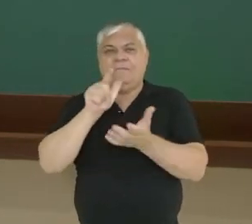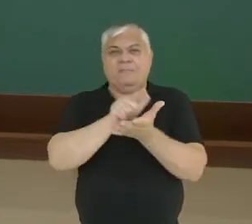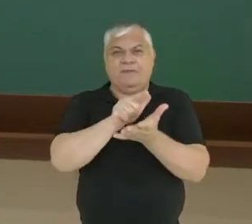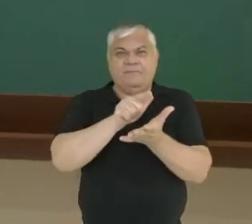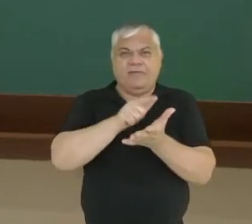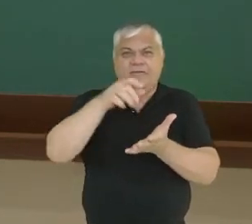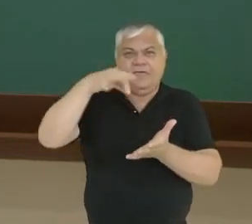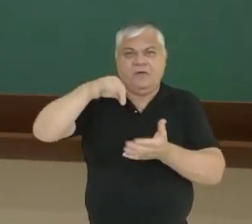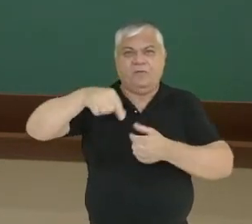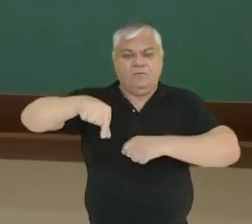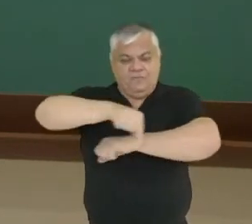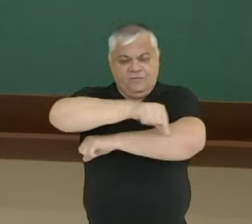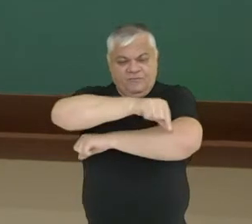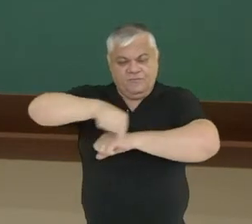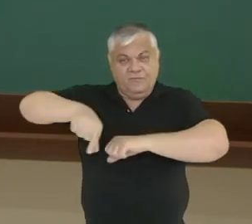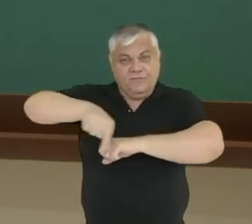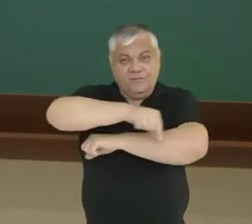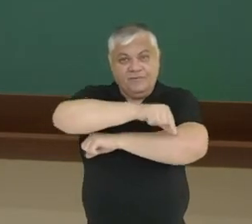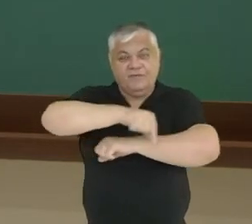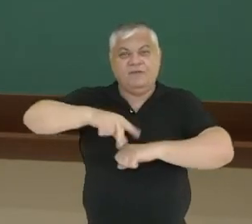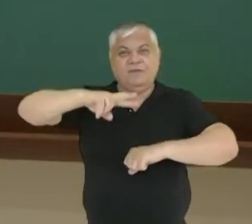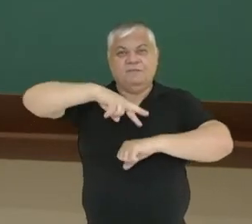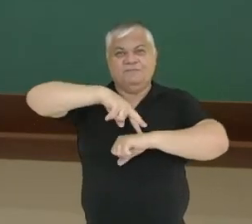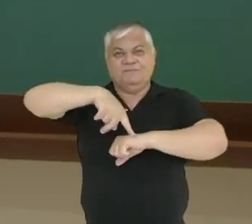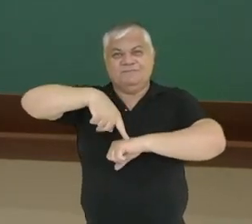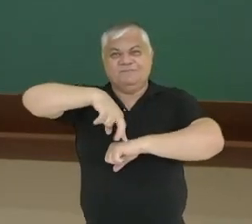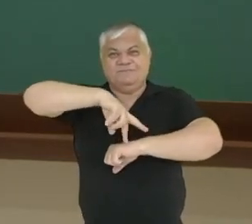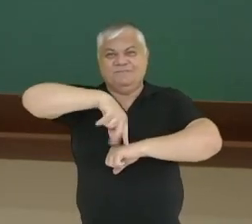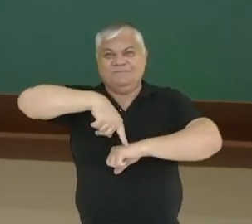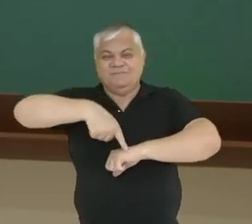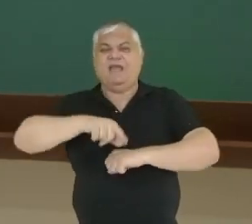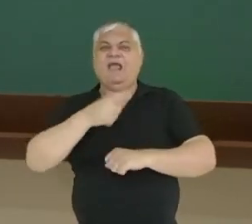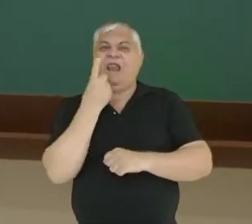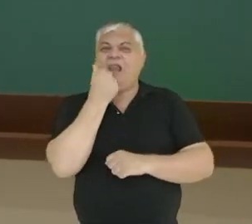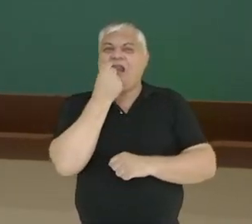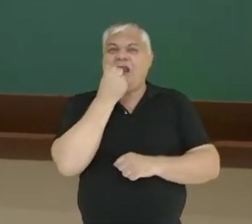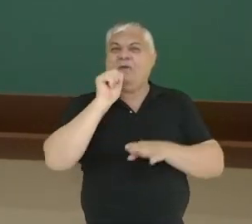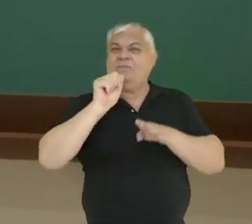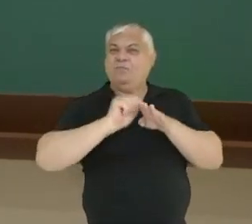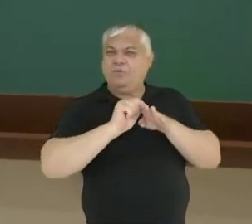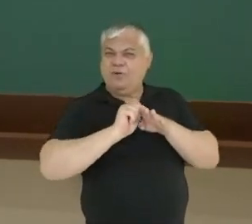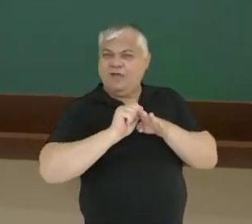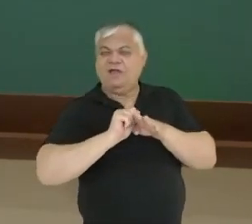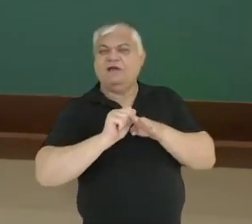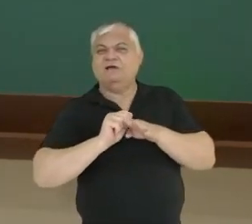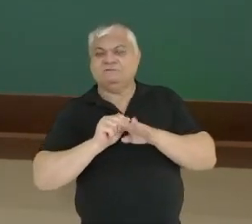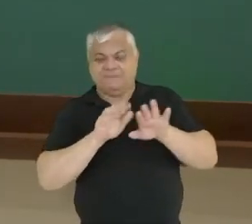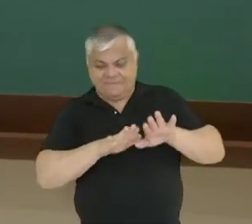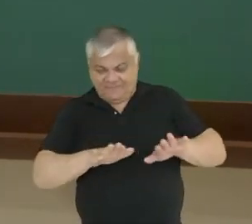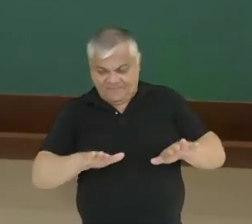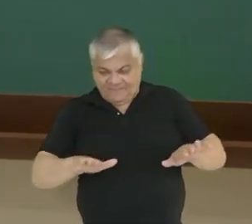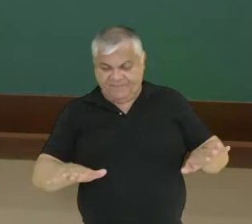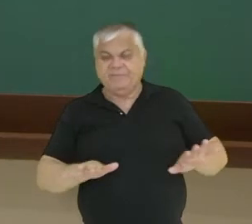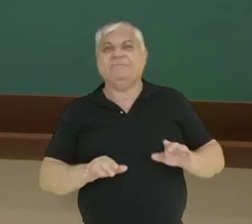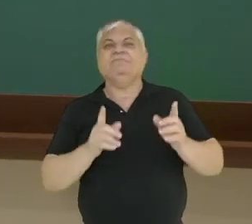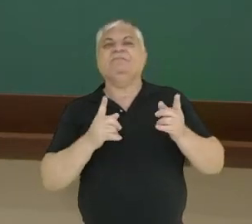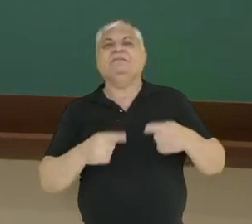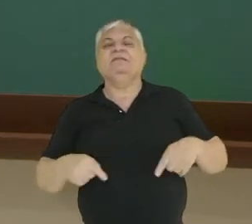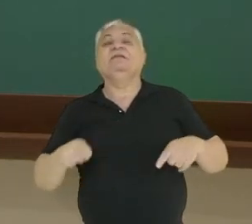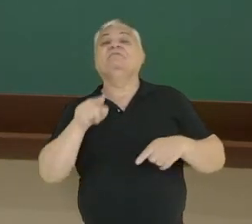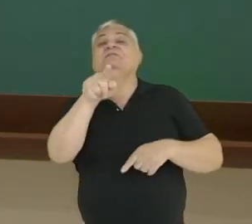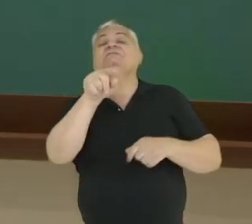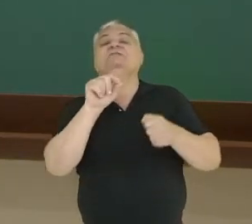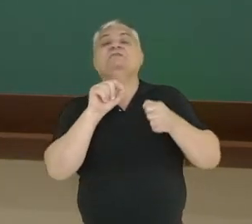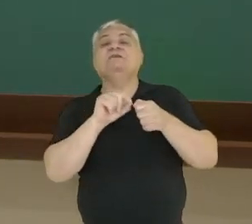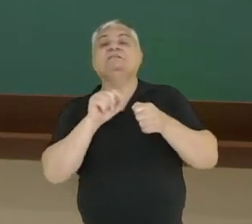a sua régua, o compasso, lápis, borracha, papel e em seguida para